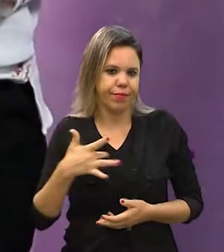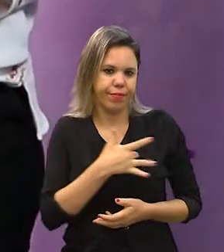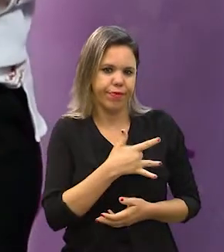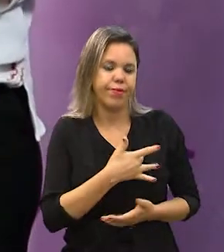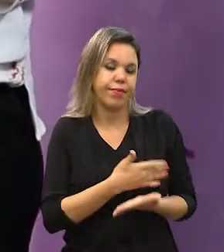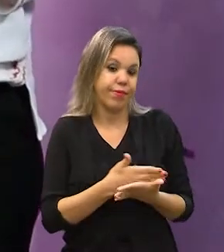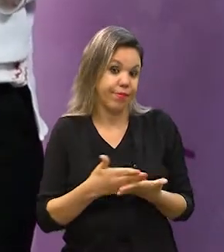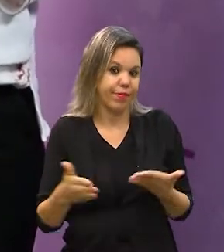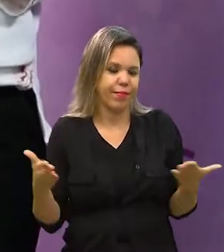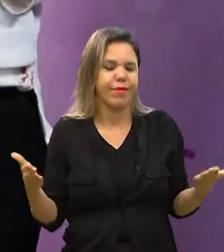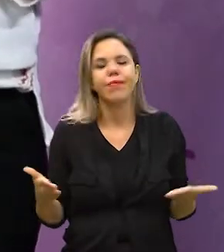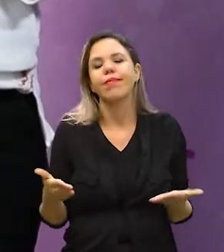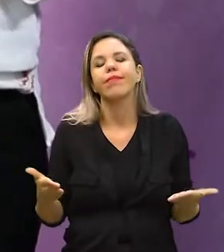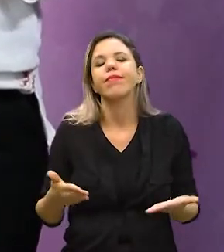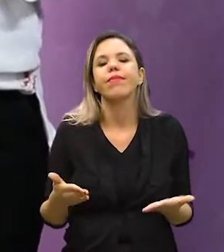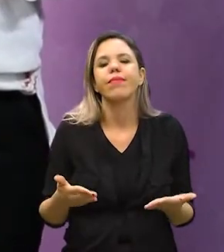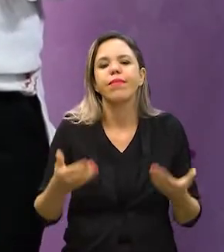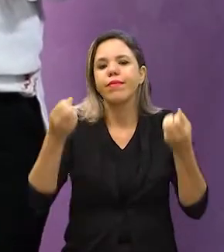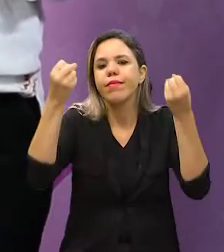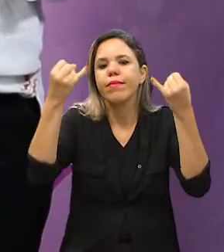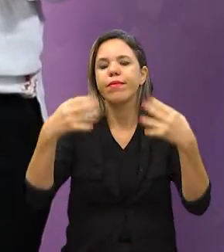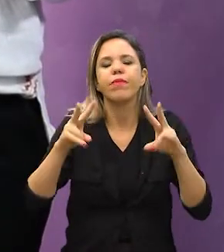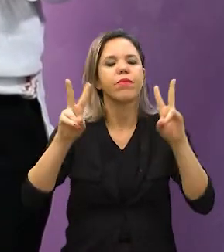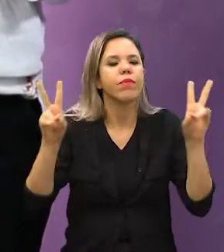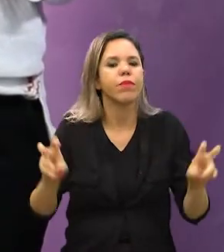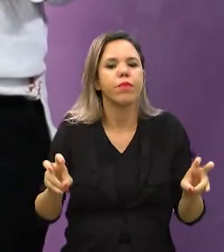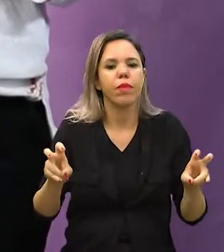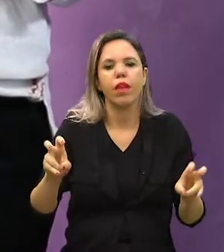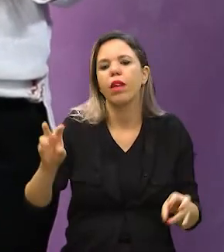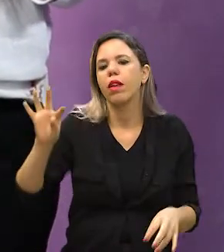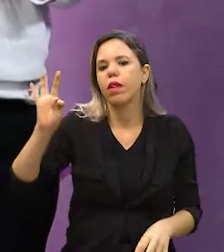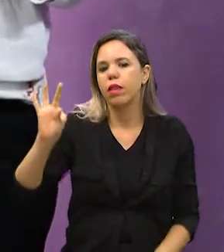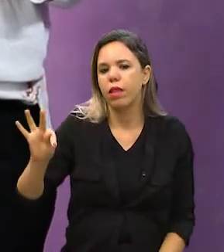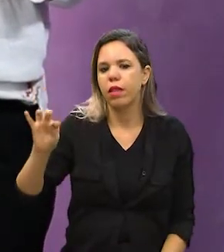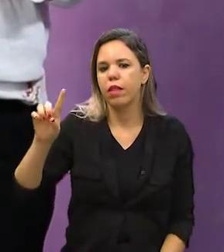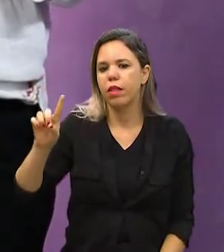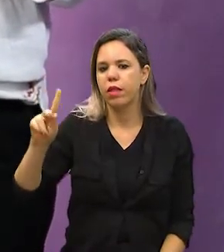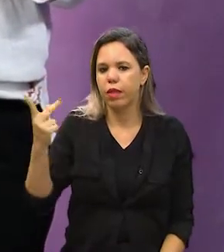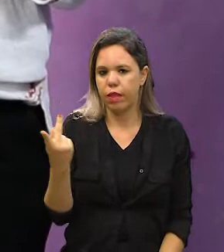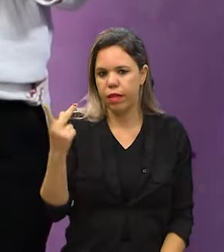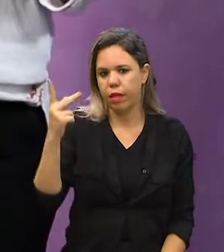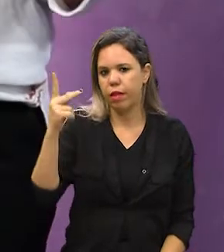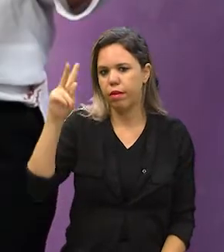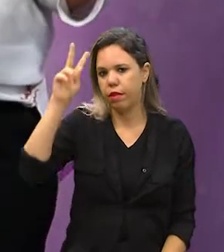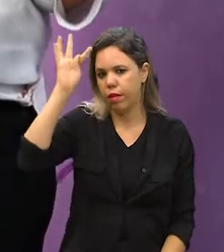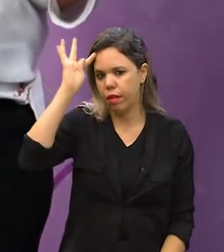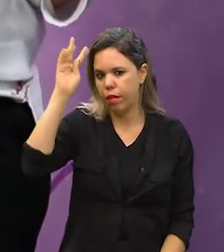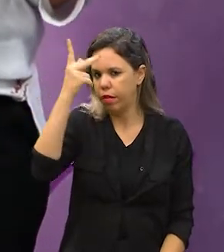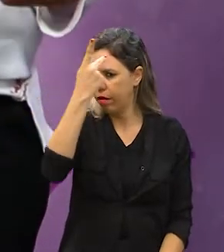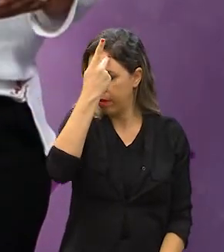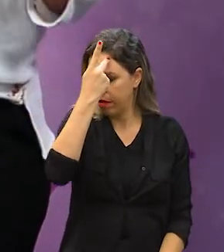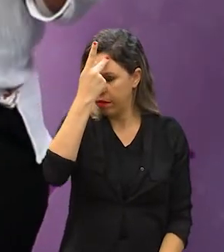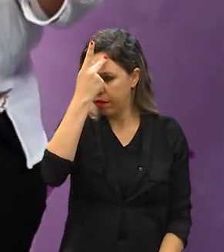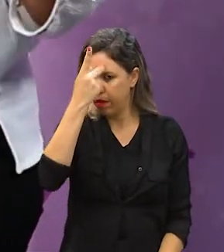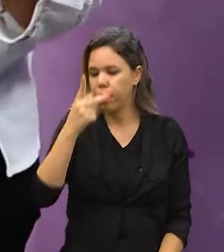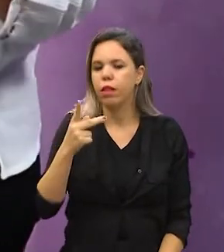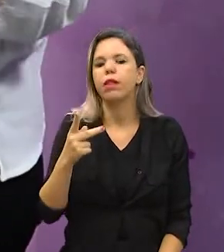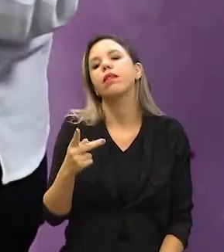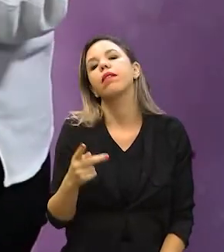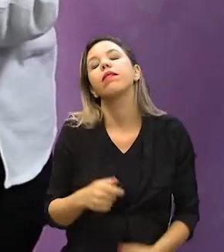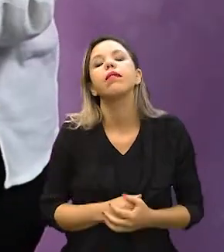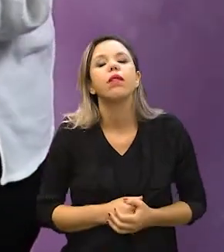Saúde agora começando e hoje a gente vai falar sobre transtorno de déficit de atenção e hiperatividade. A